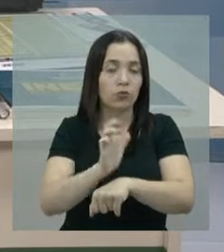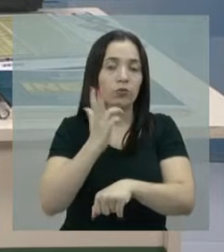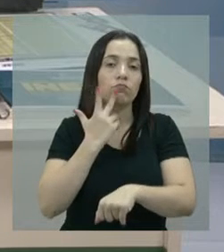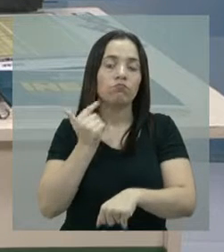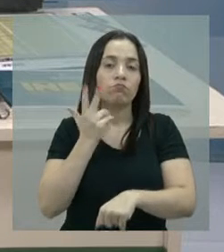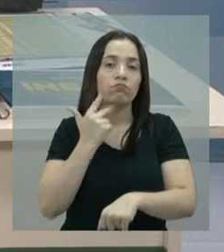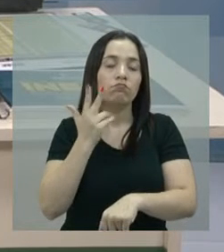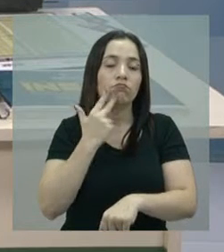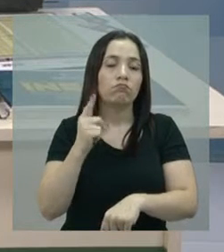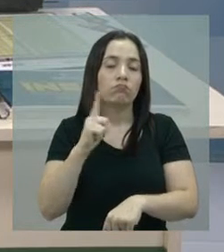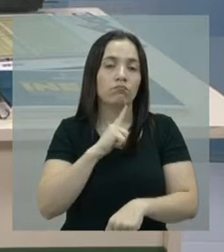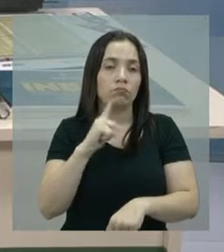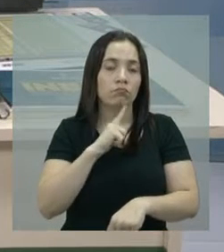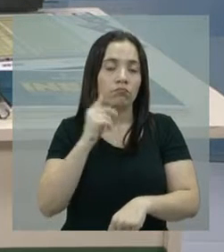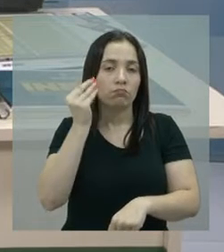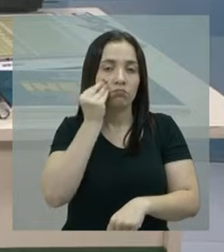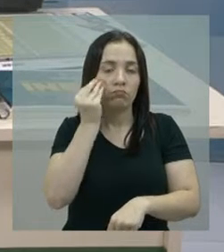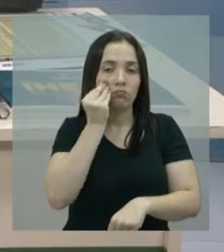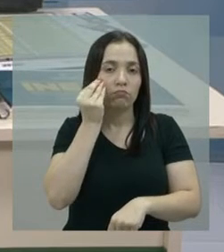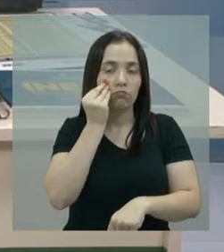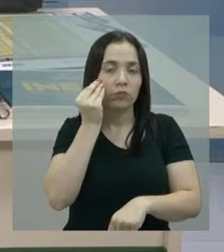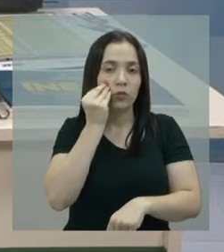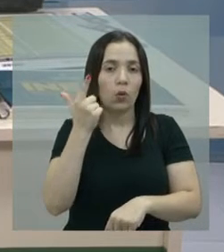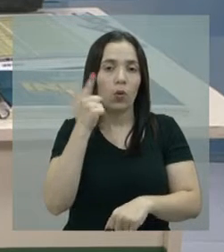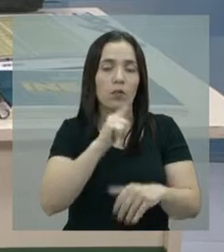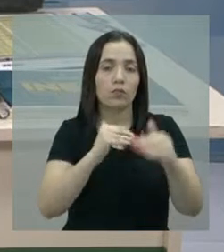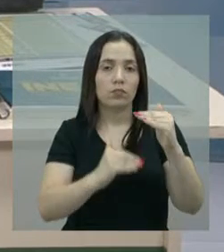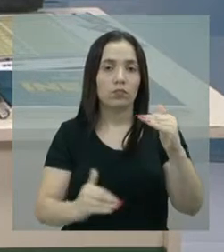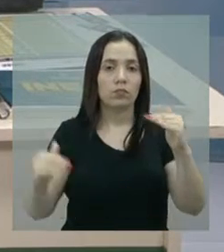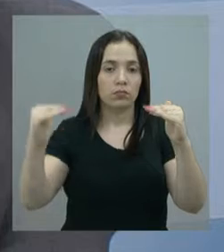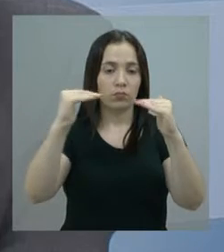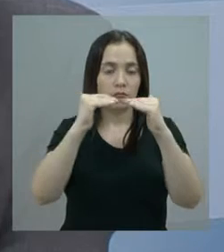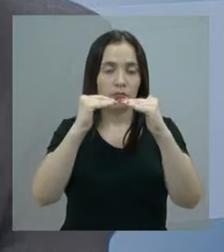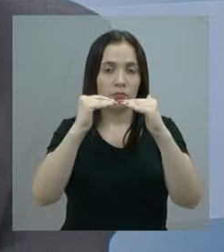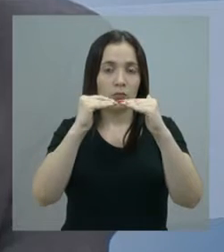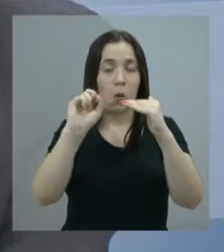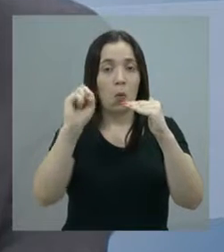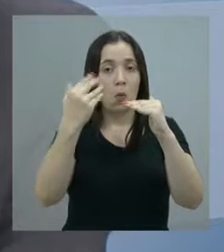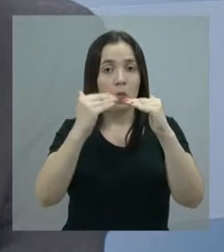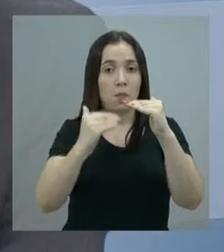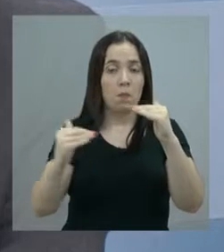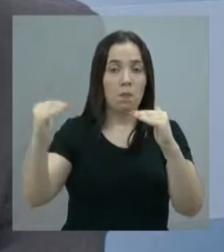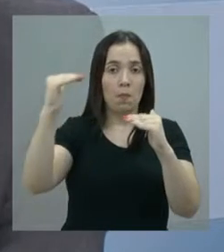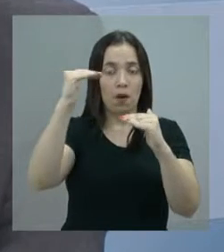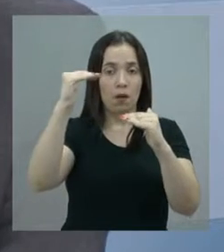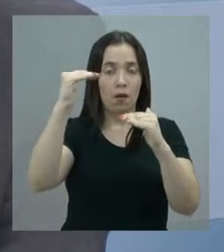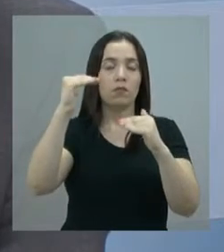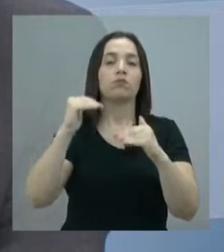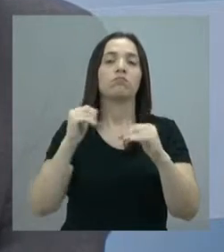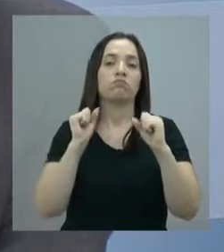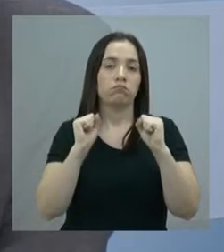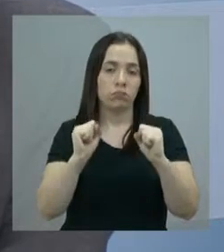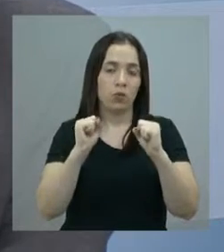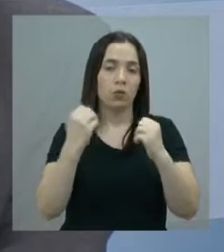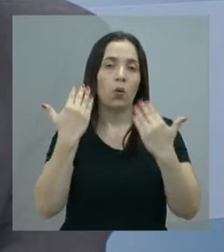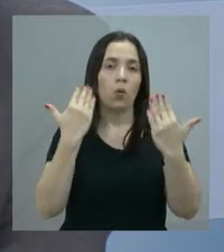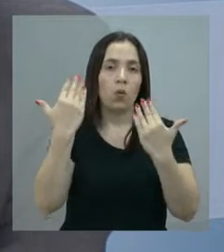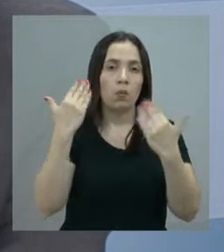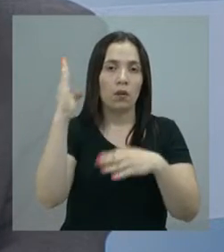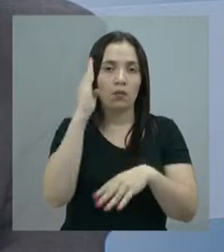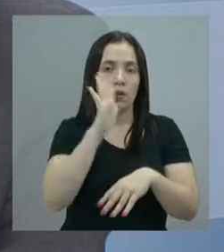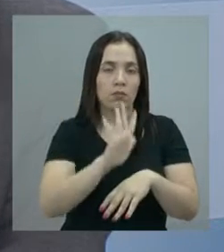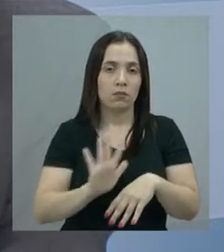está atingindo o mesmo nível, ou pelo menos próximo, já apontando para esse nível